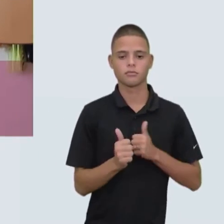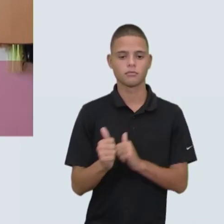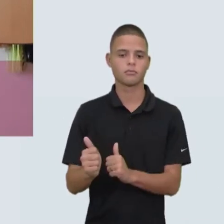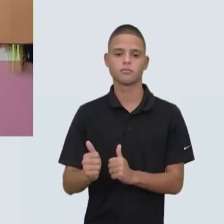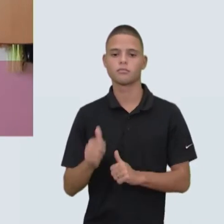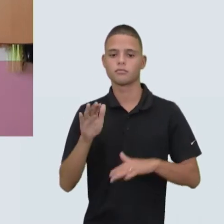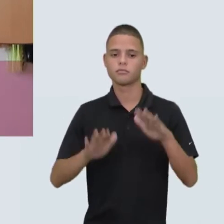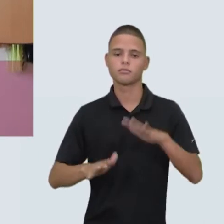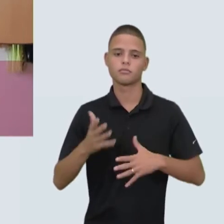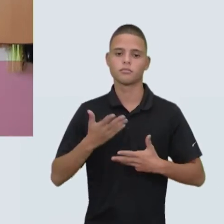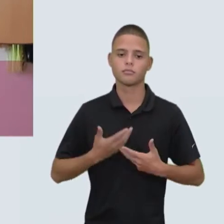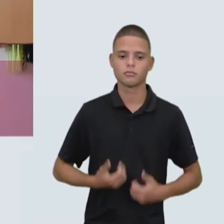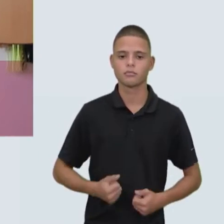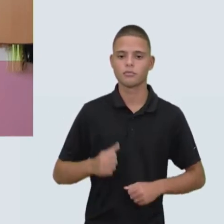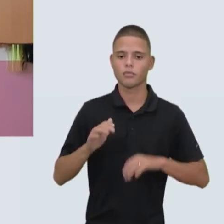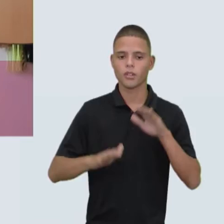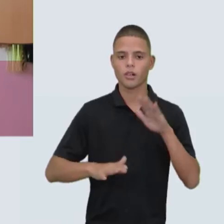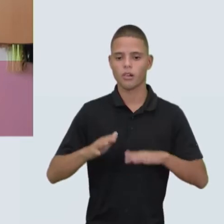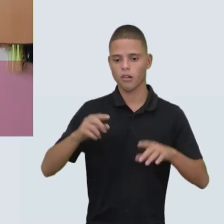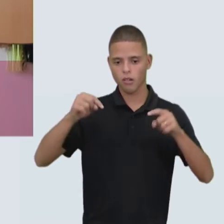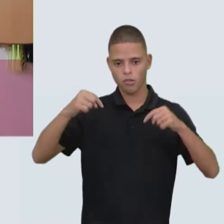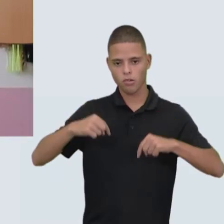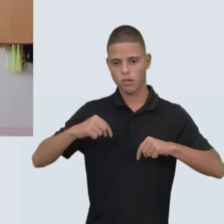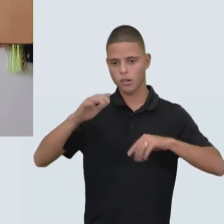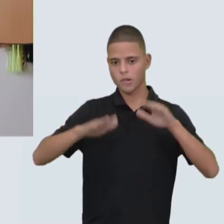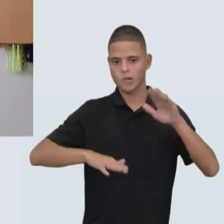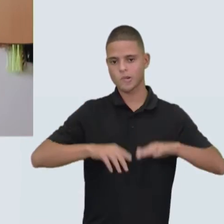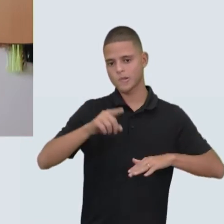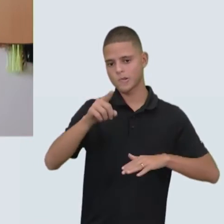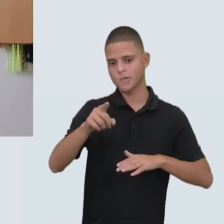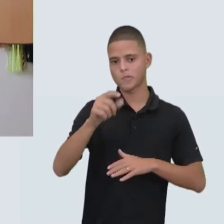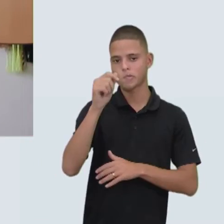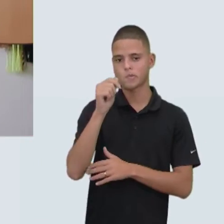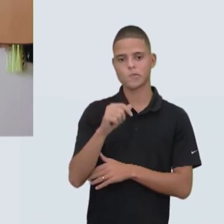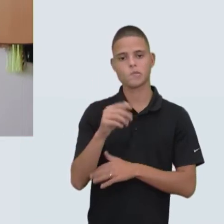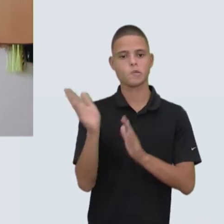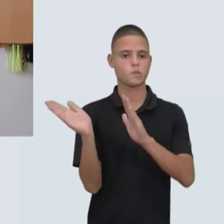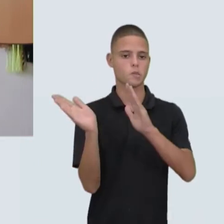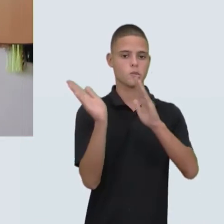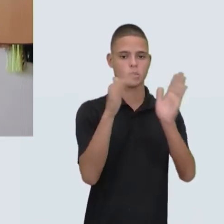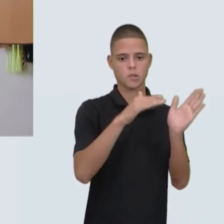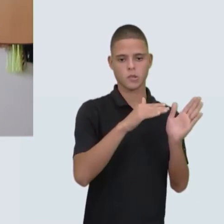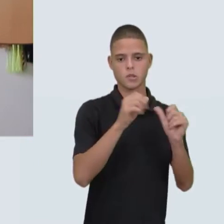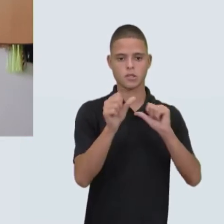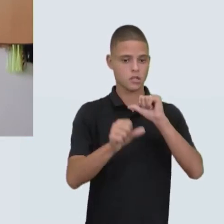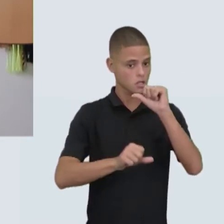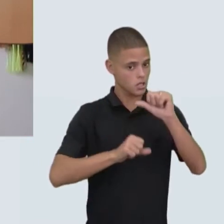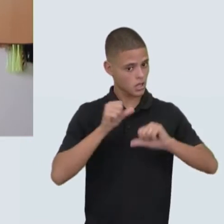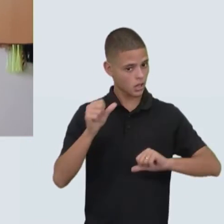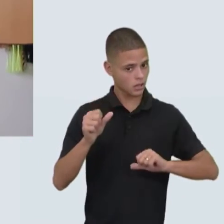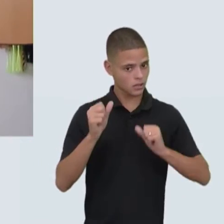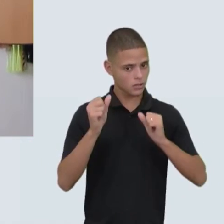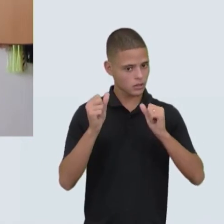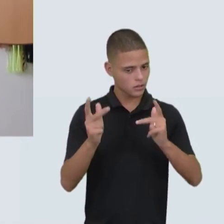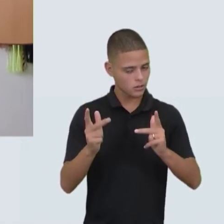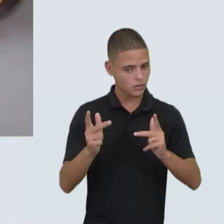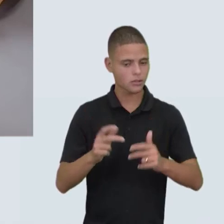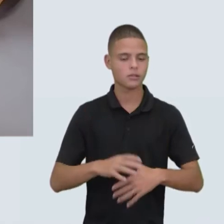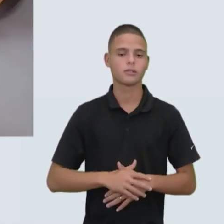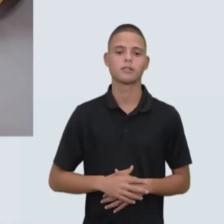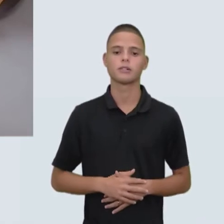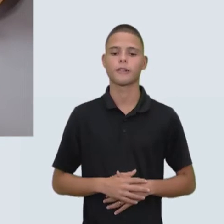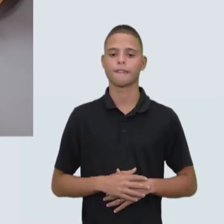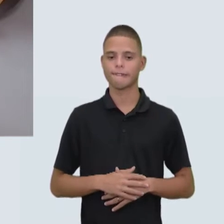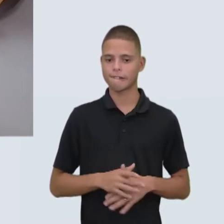cansado. Então eu tô aqui, se eu não fizer um conteúdo relevante pra você, você simplesmente, amor, vai pro próximo canal. Não faça isso, porque esse conteúdo é legal.